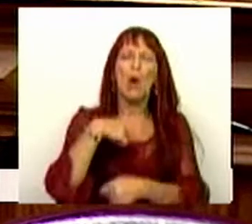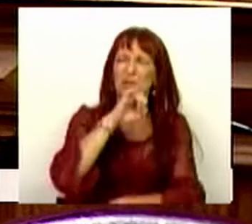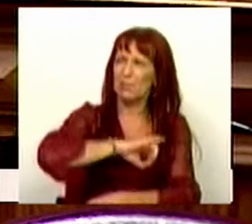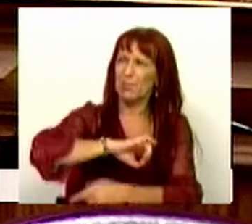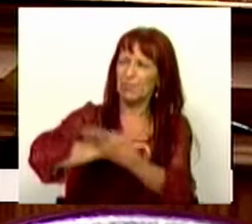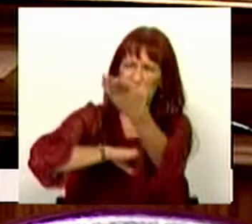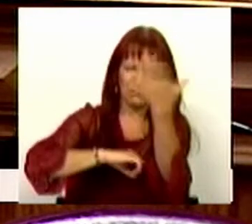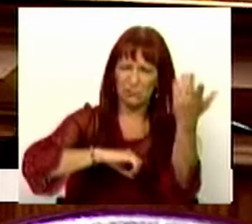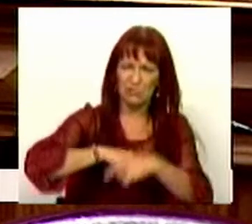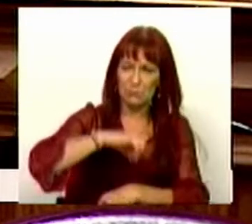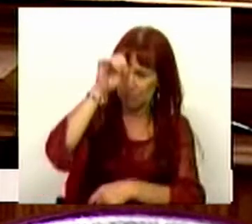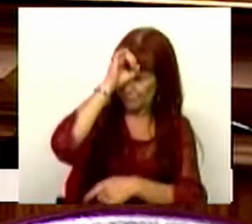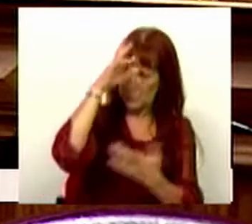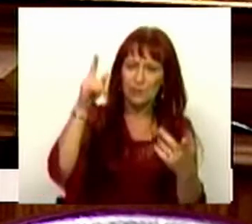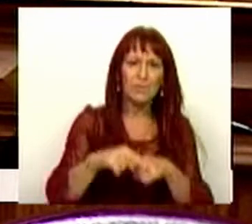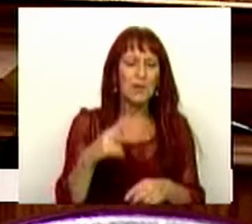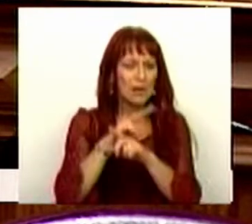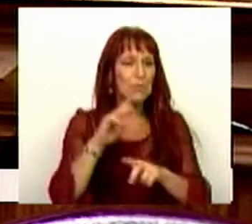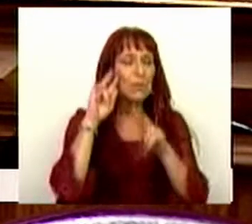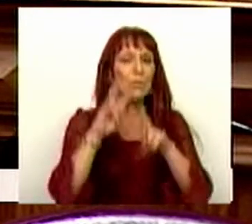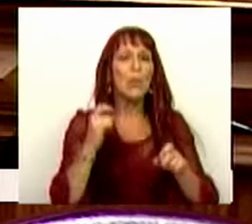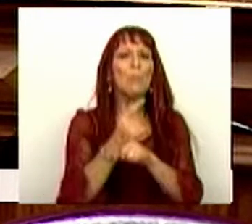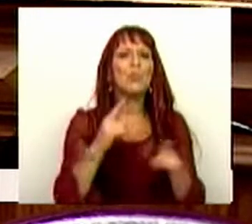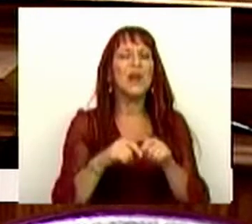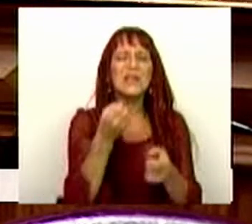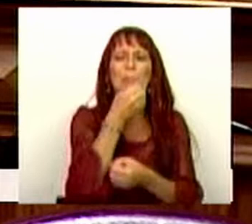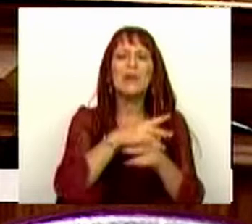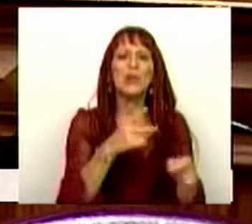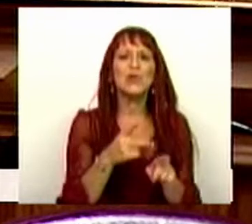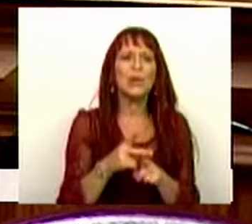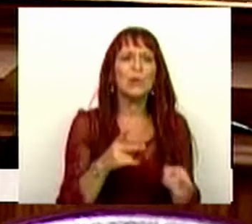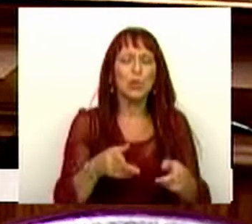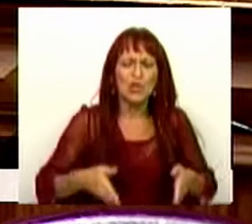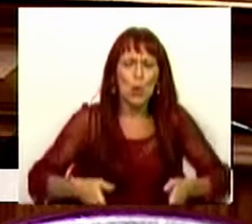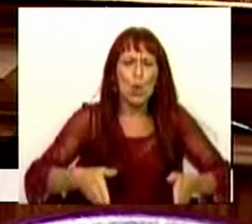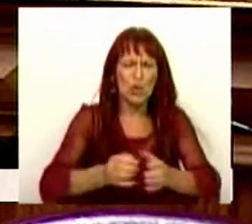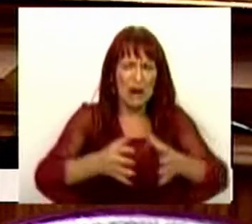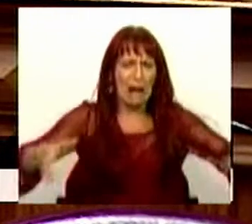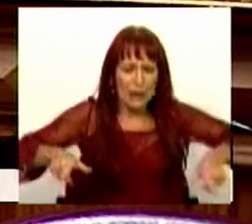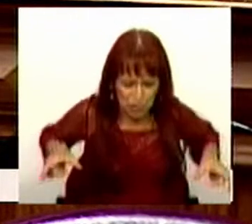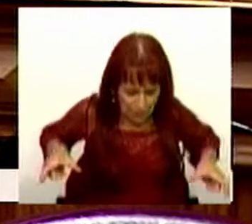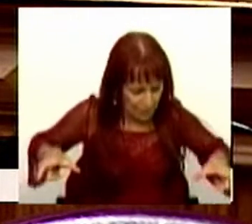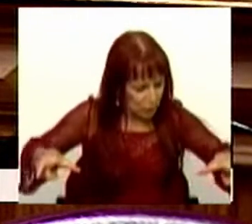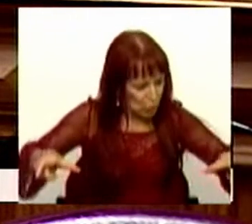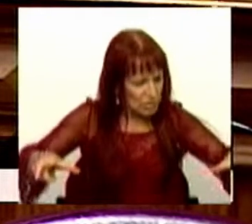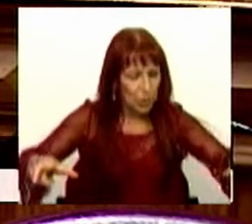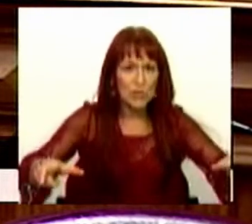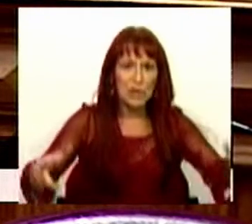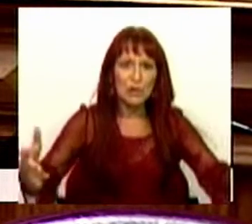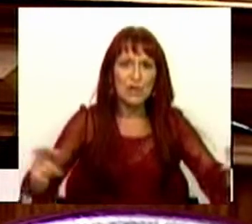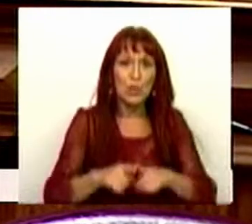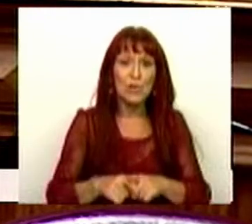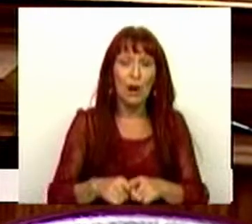ignorância, só agora descobriram para que é que servia o alegado desperdício de dois largos corredores paralelos para sujos e